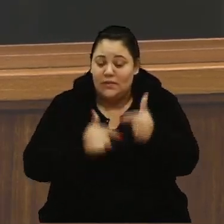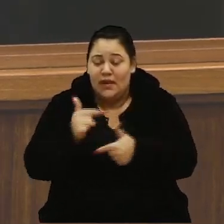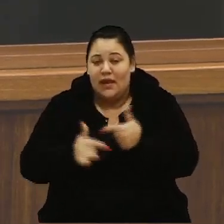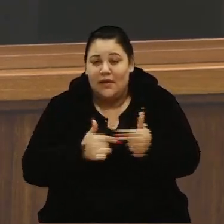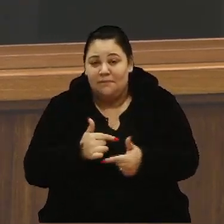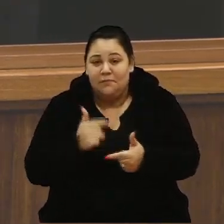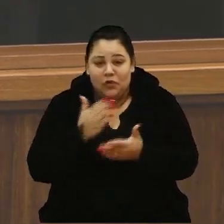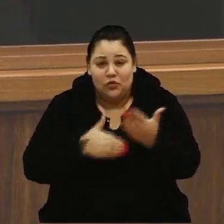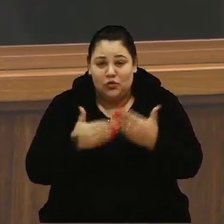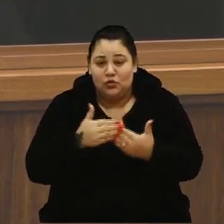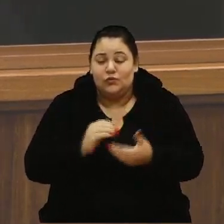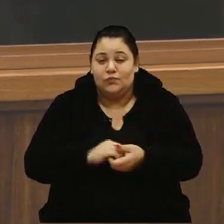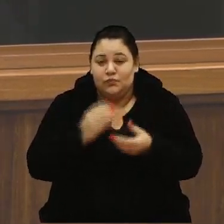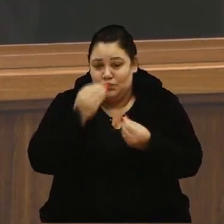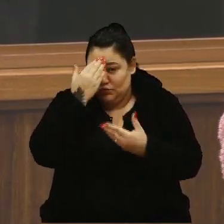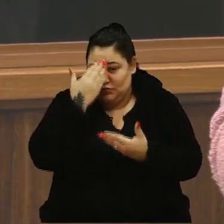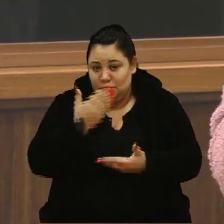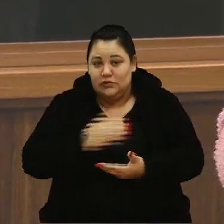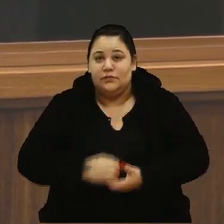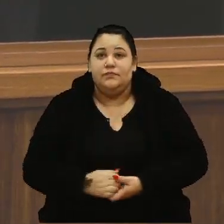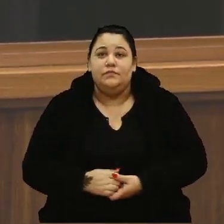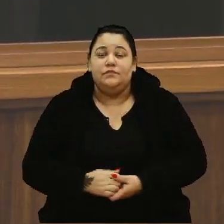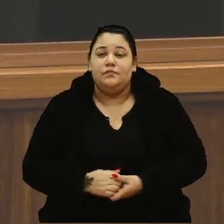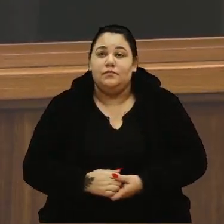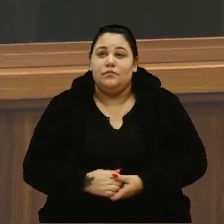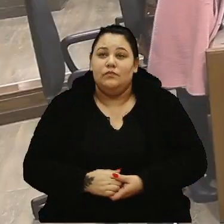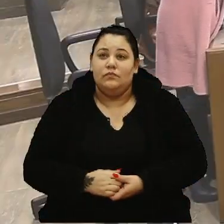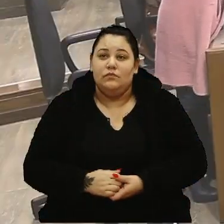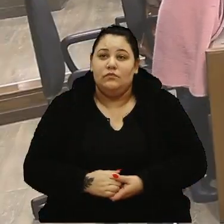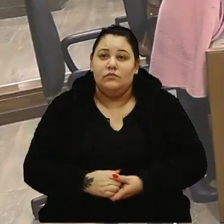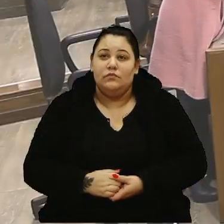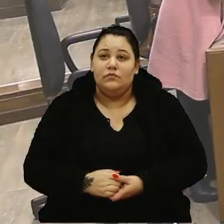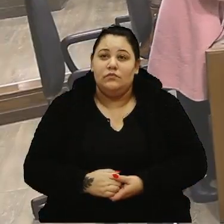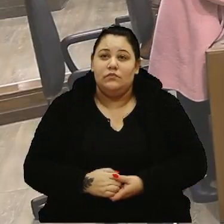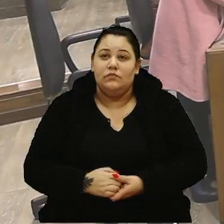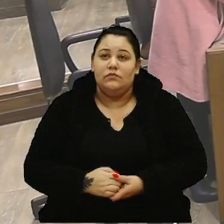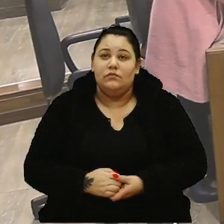específicas. Obrigada. Então, Peço a palavra. Em discussão.